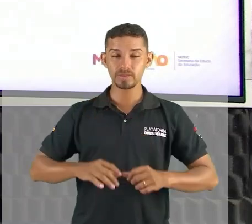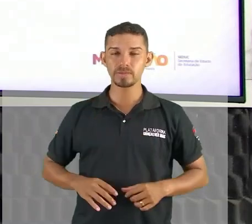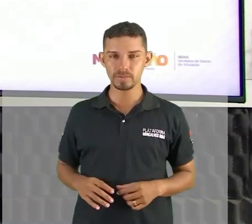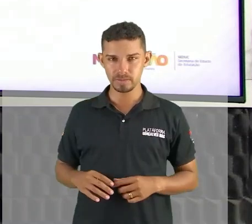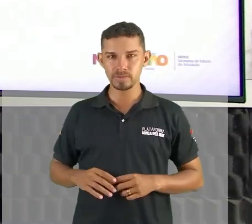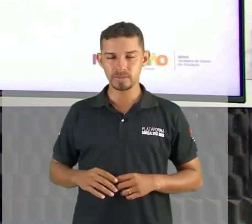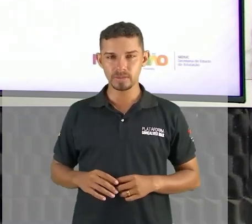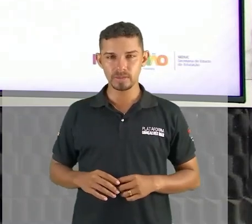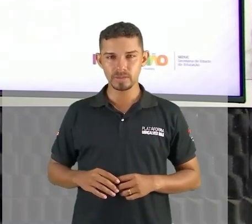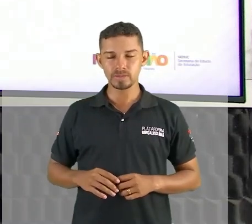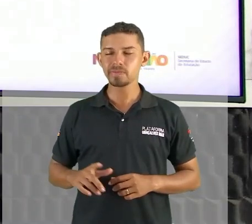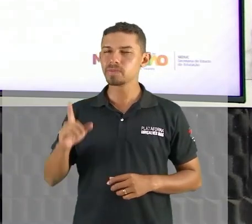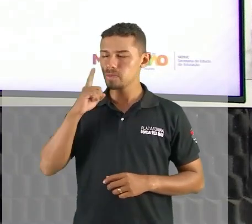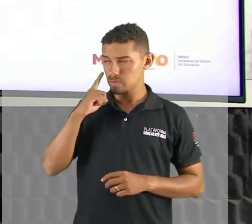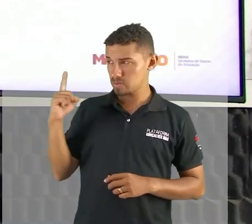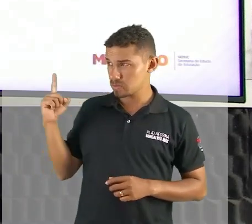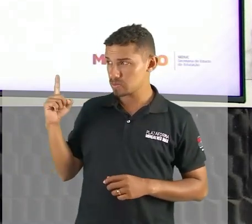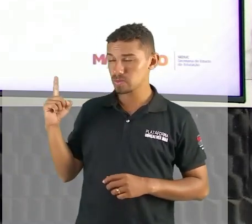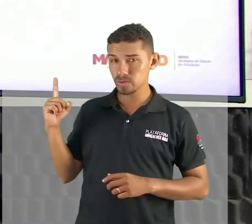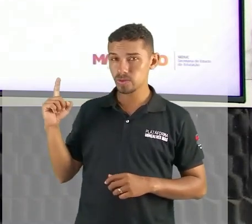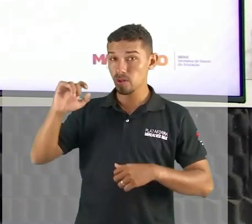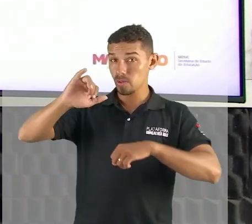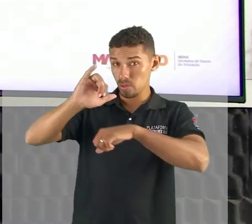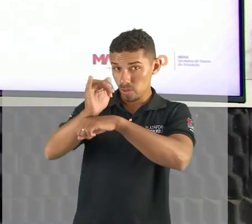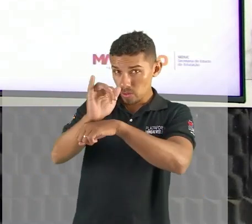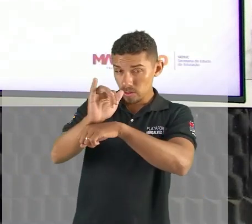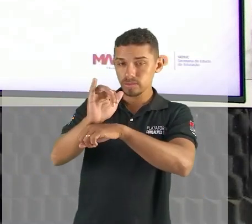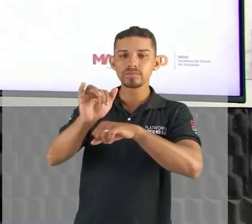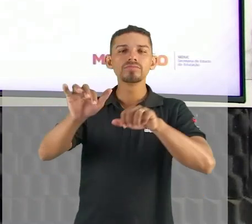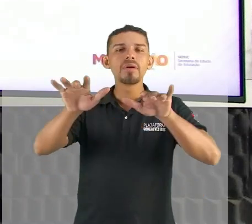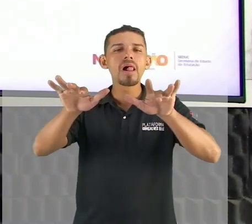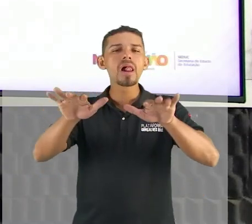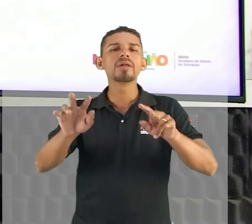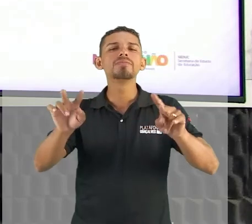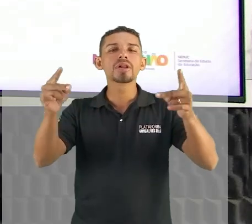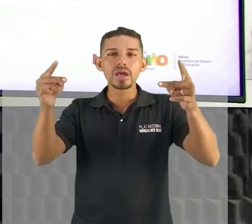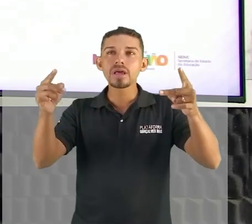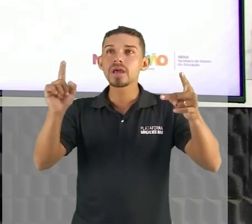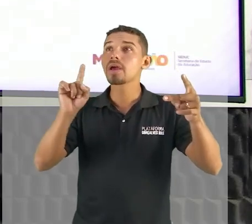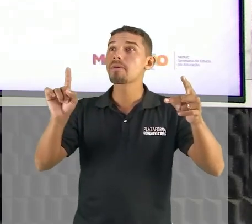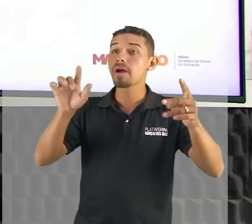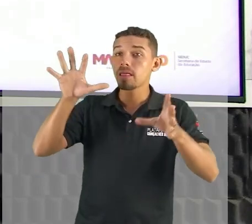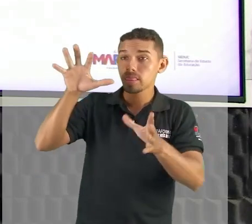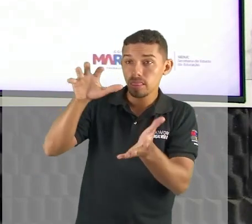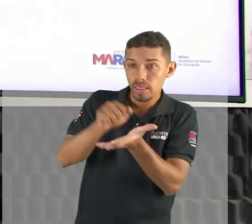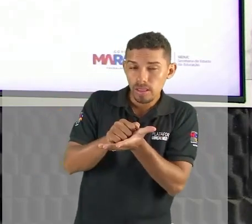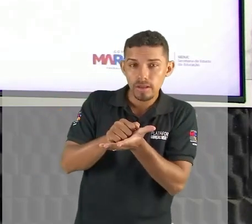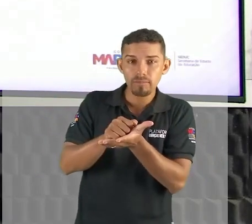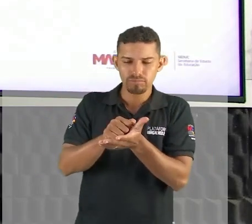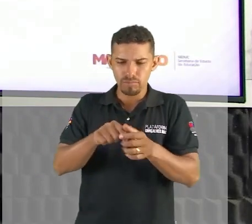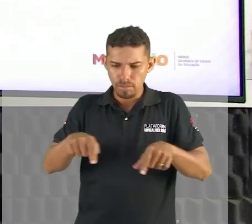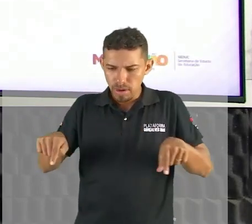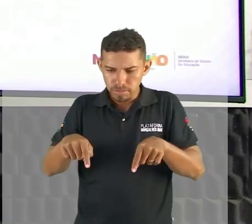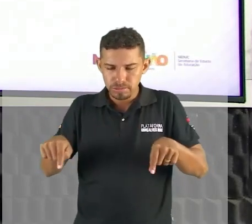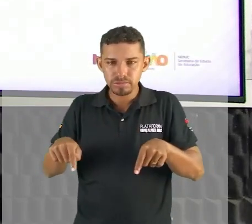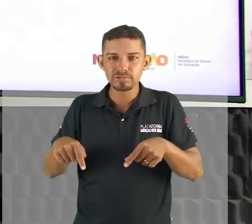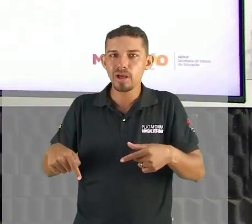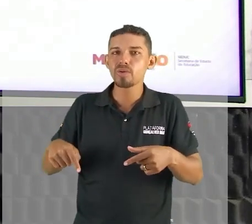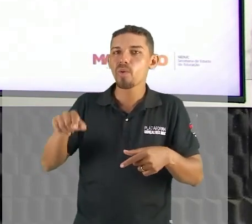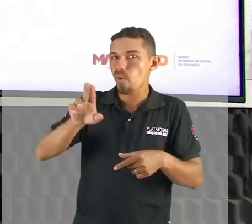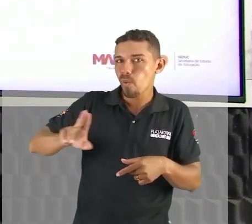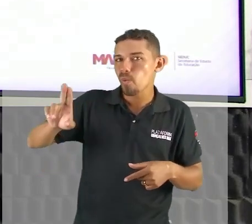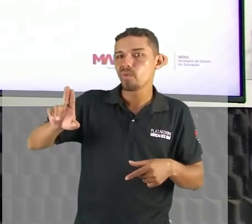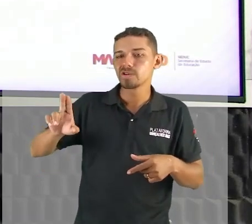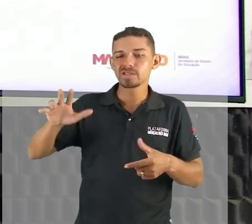Não esqueça que o material está aqui, ó, um link na descrição do vídeo. Acesse, estude,